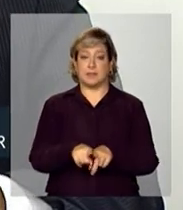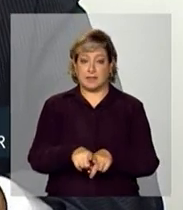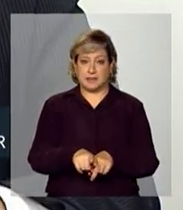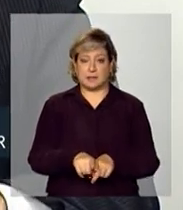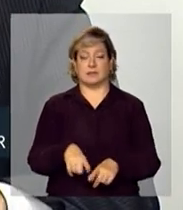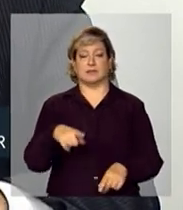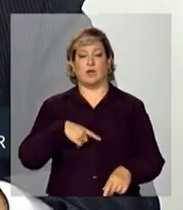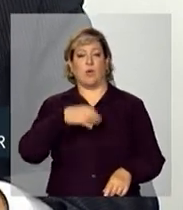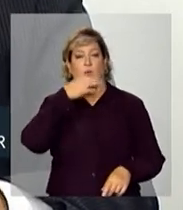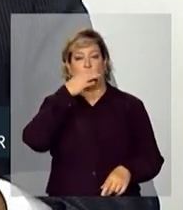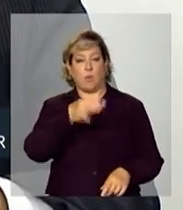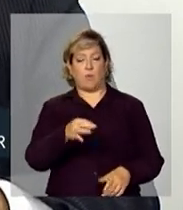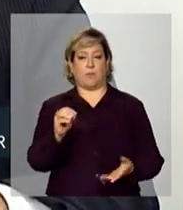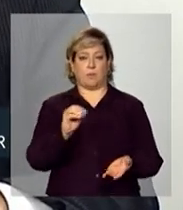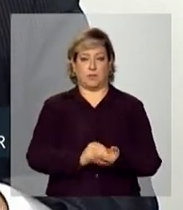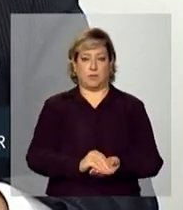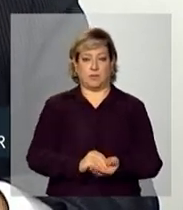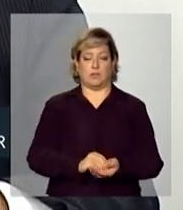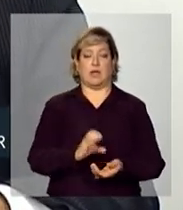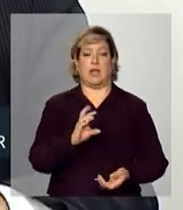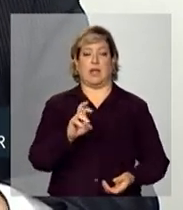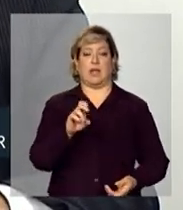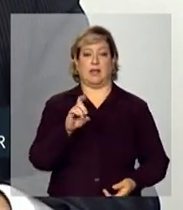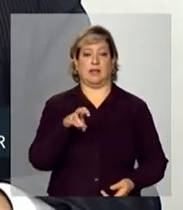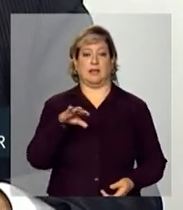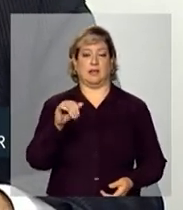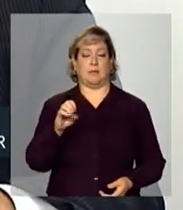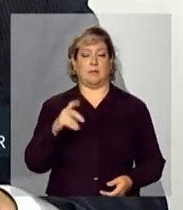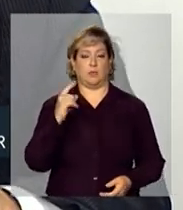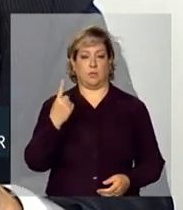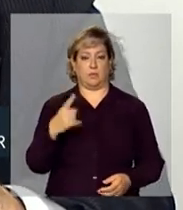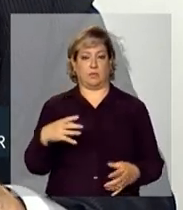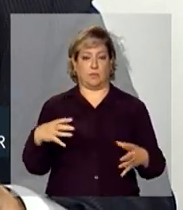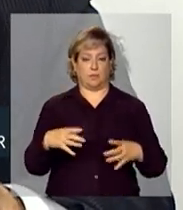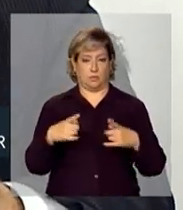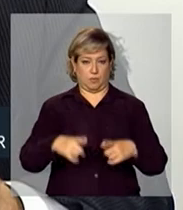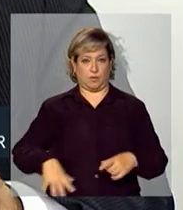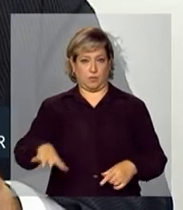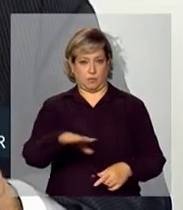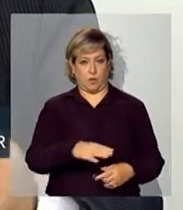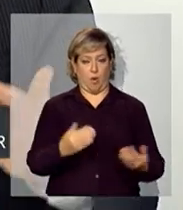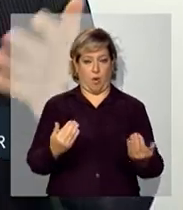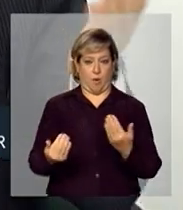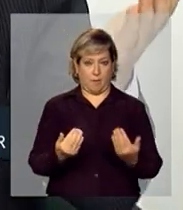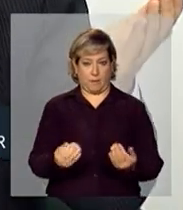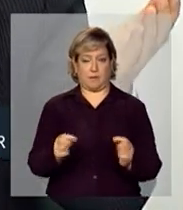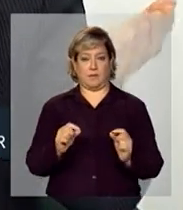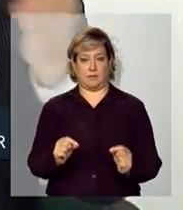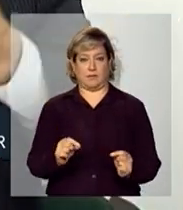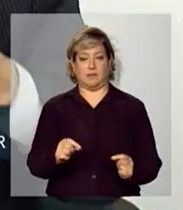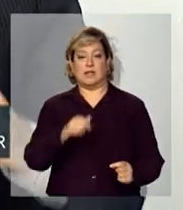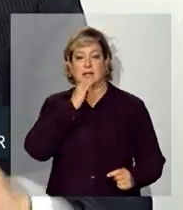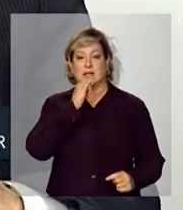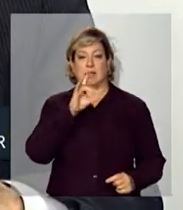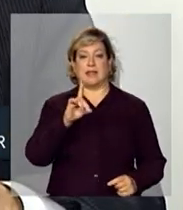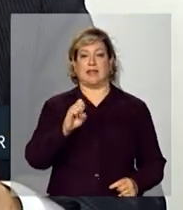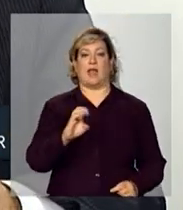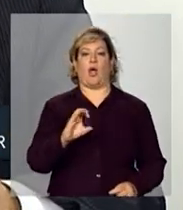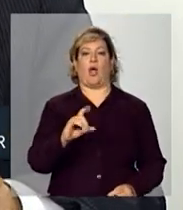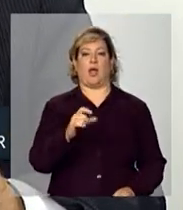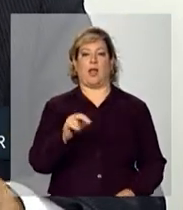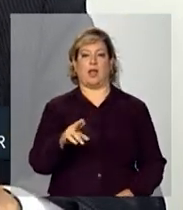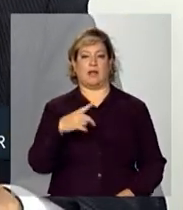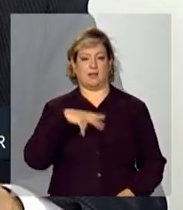propondo o credenciamento de uma entidade comparadora A exemplo do Decolar quem conhece